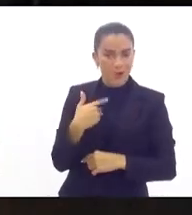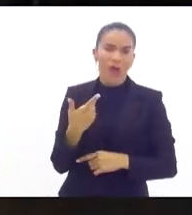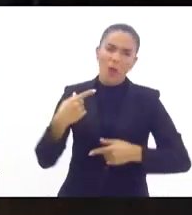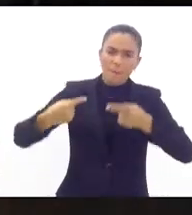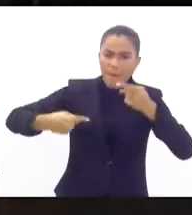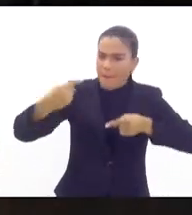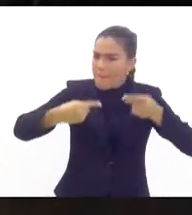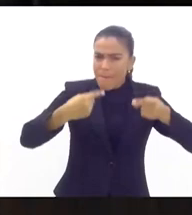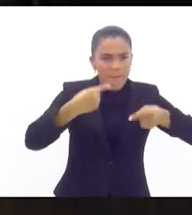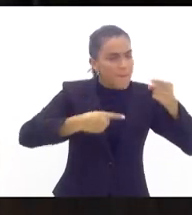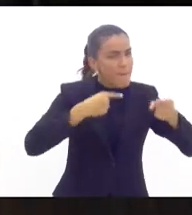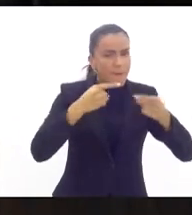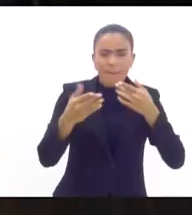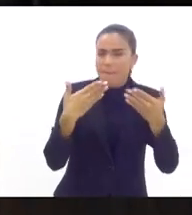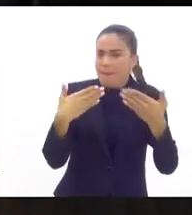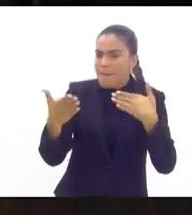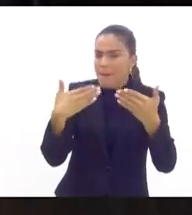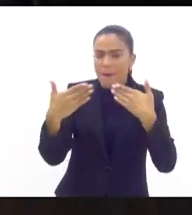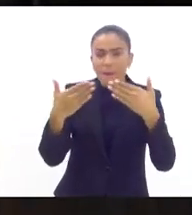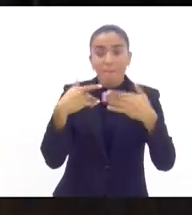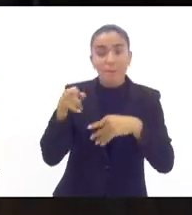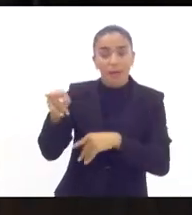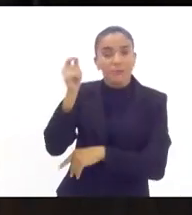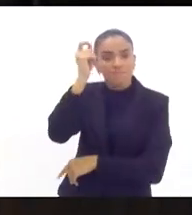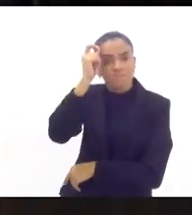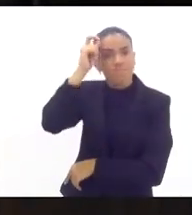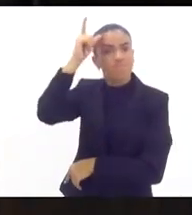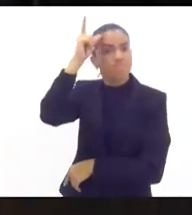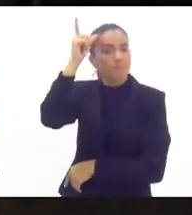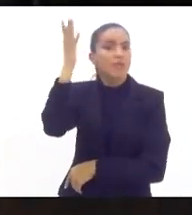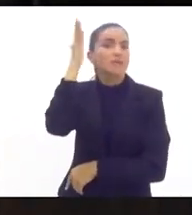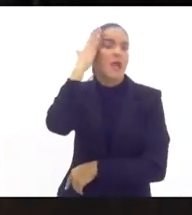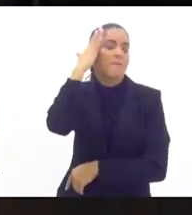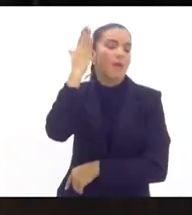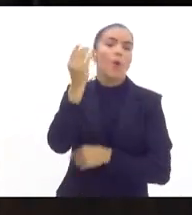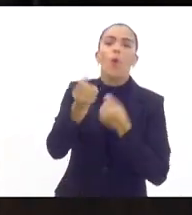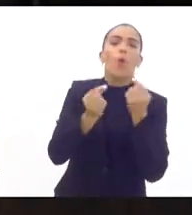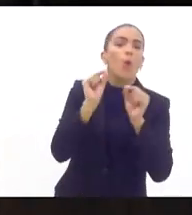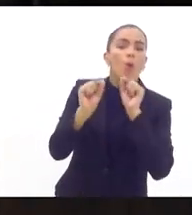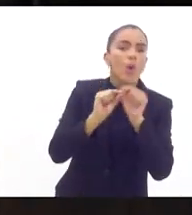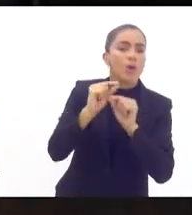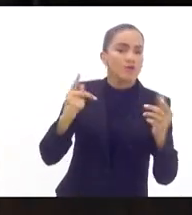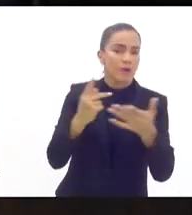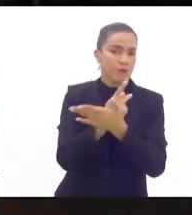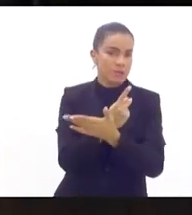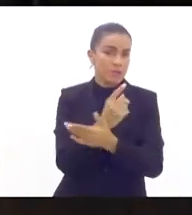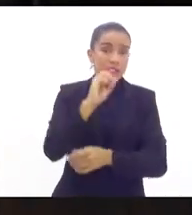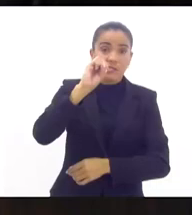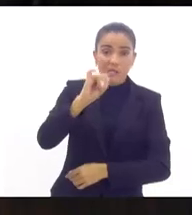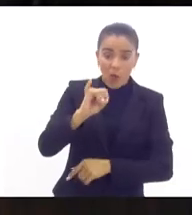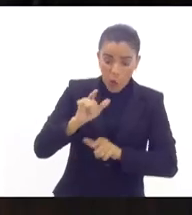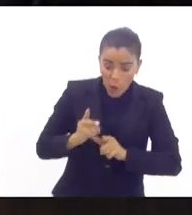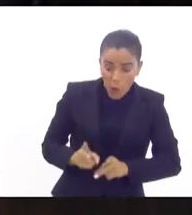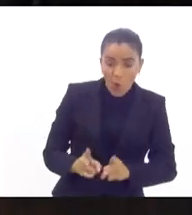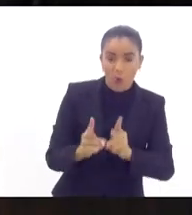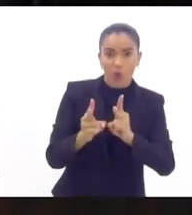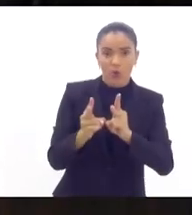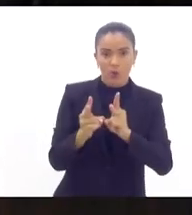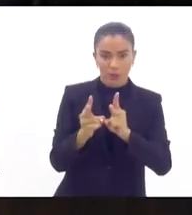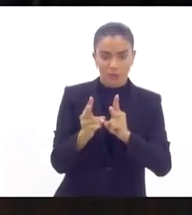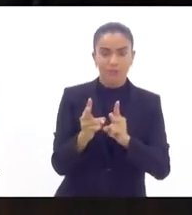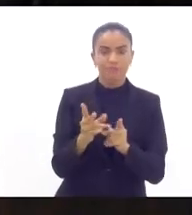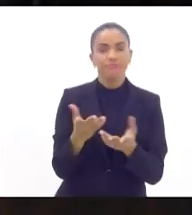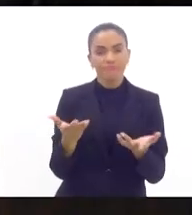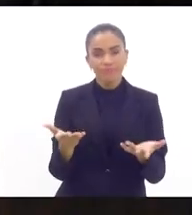debate com eles para que eles soubessem o que queria acontecer se continuasse tomando essa atitude então